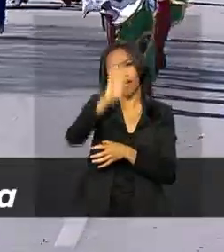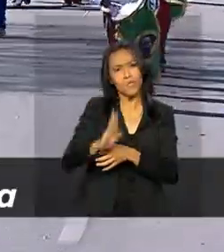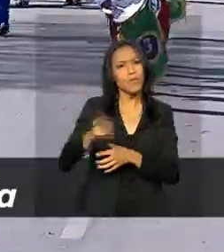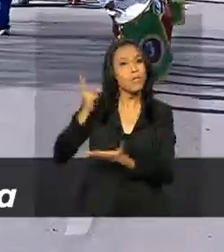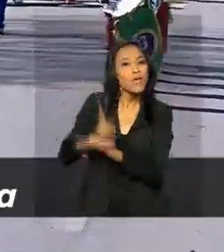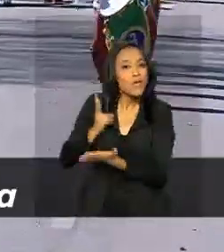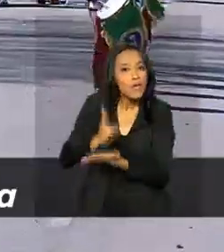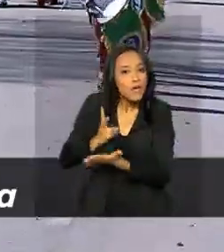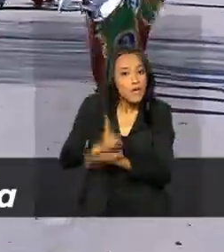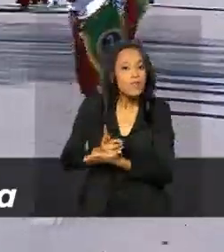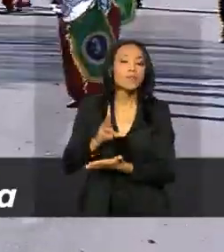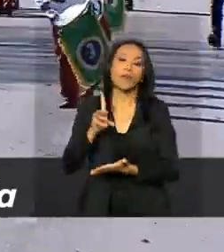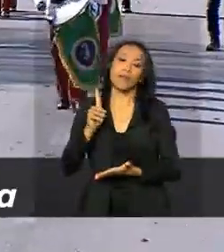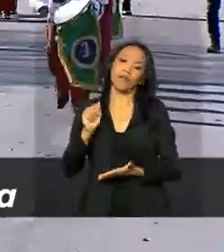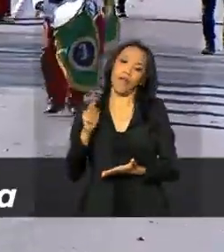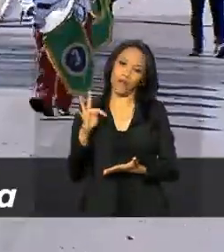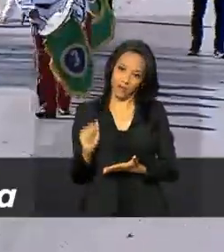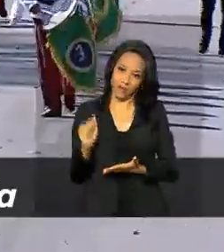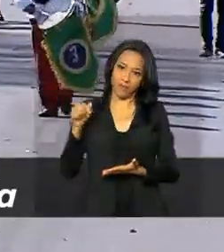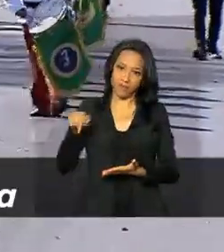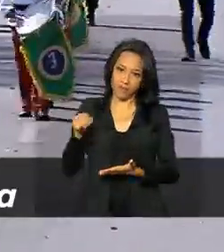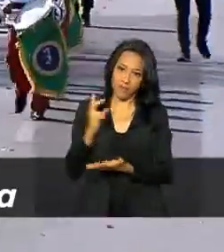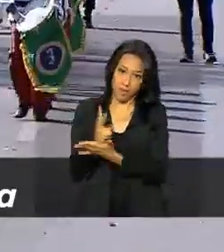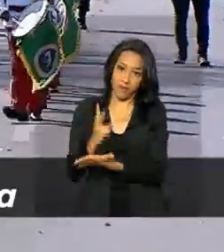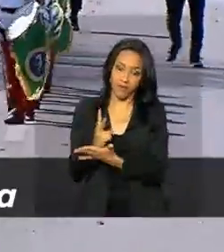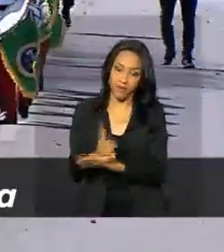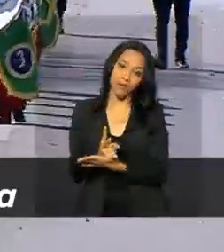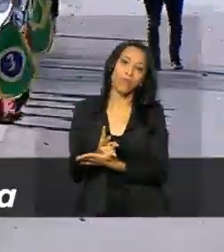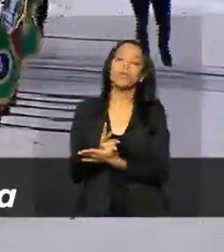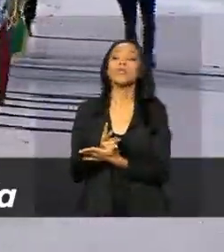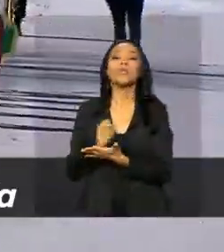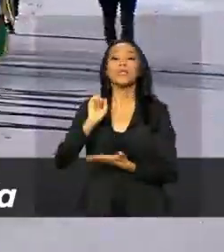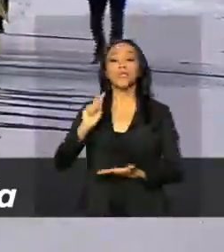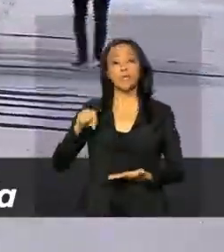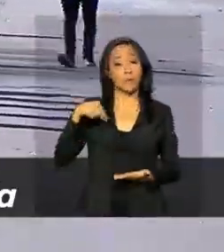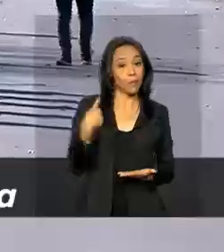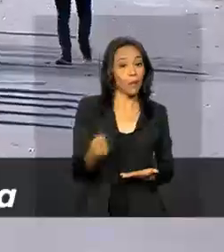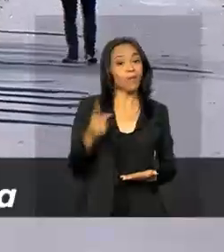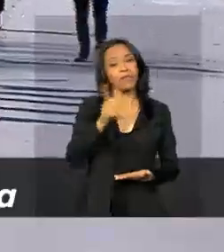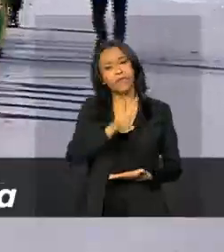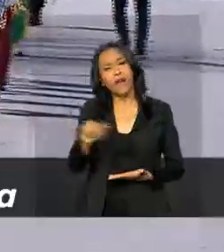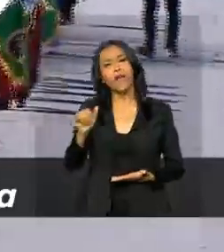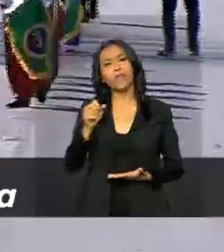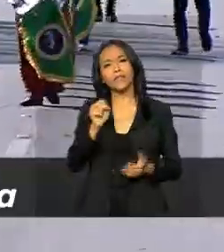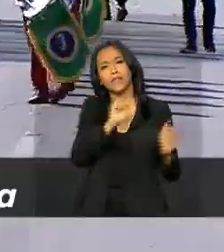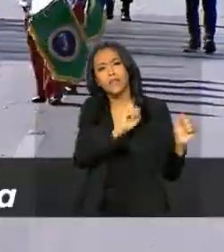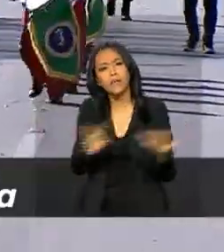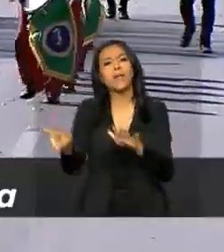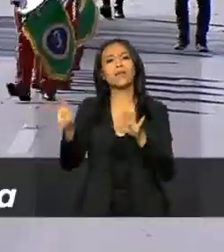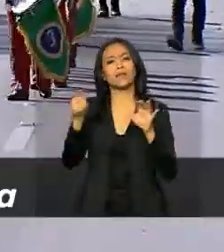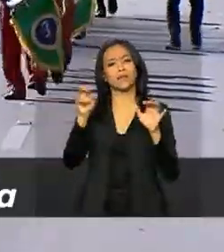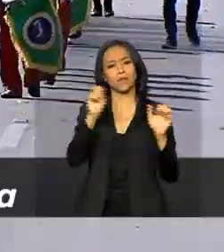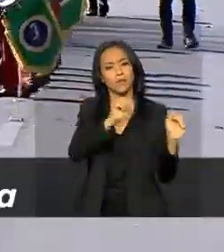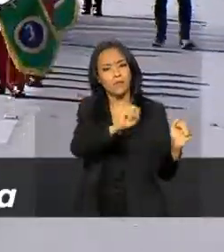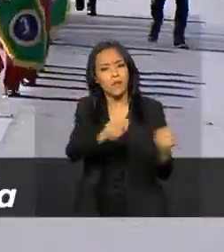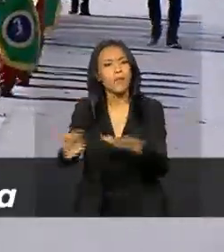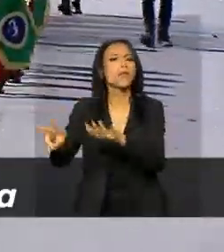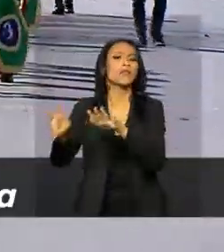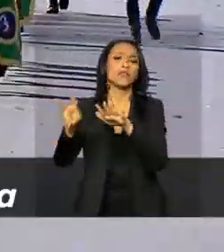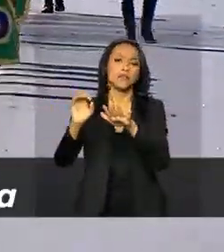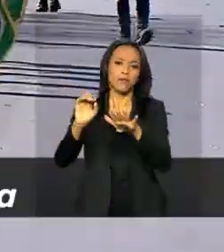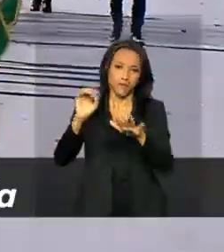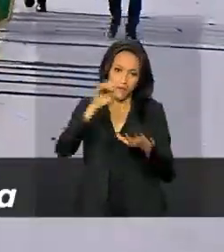mesma data, né? E a partir dali, ela vai toda semana encerrando essa